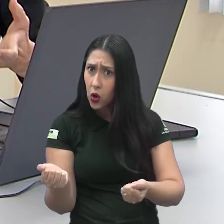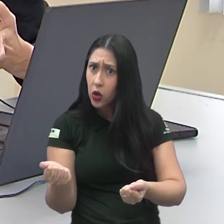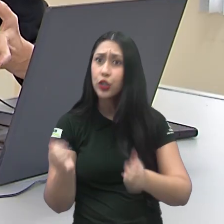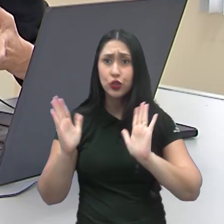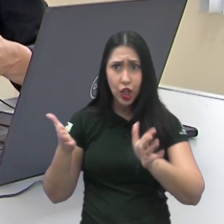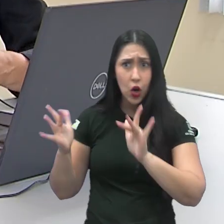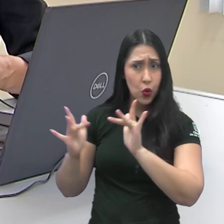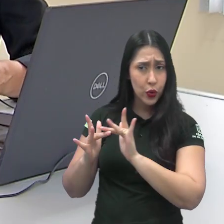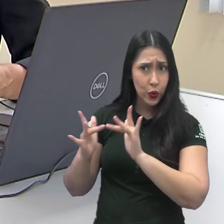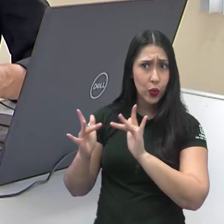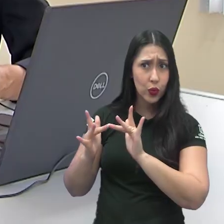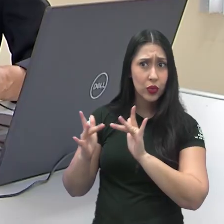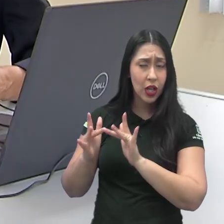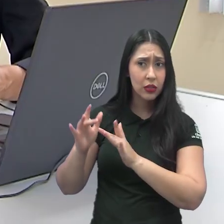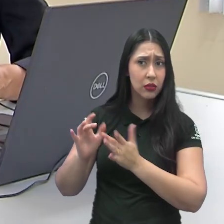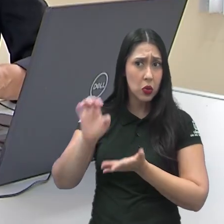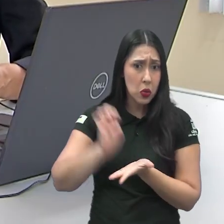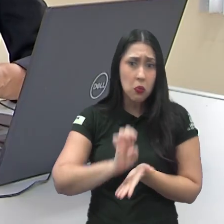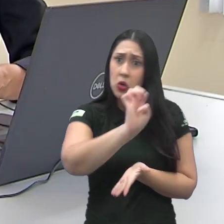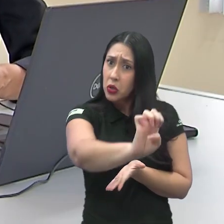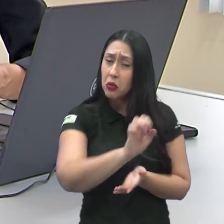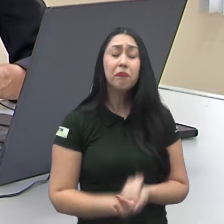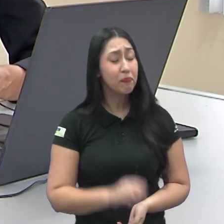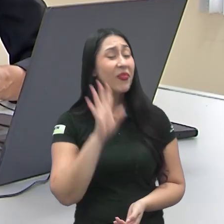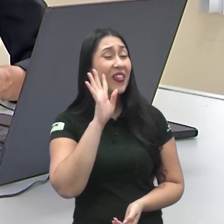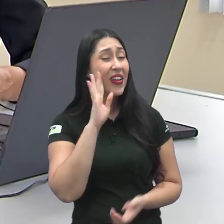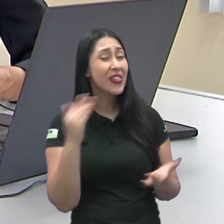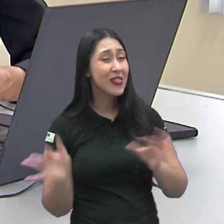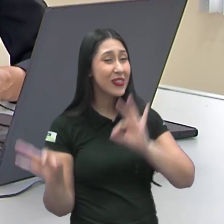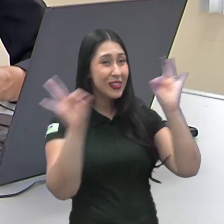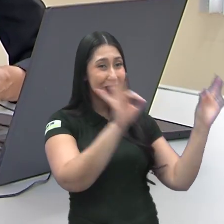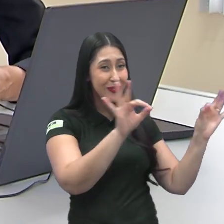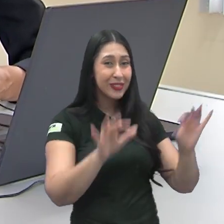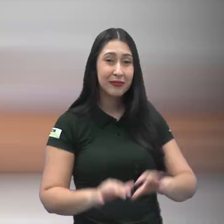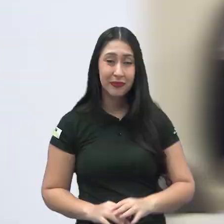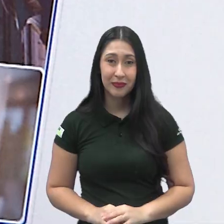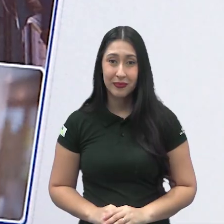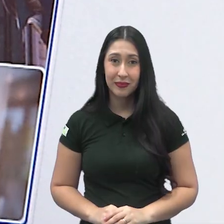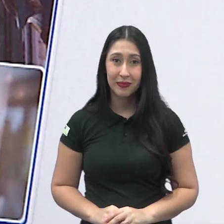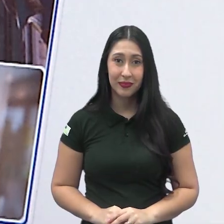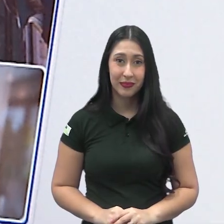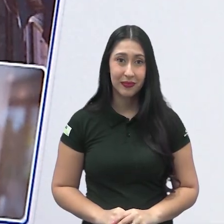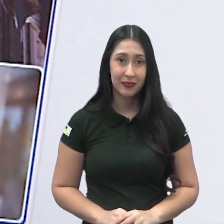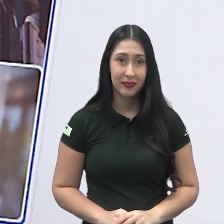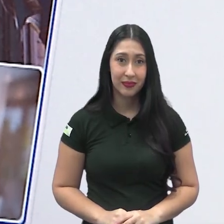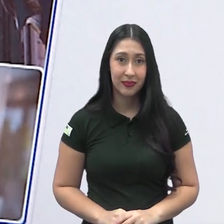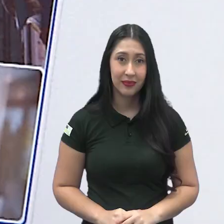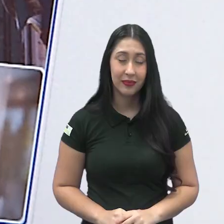contato com o exportador nos Estados Unidos. Show de bola, então acompanha aí.